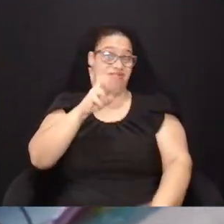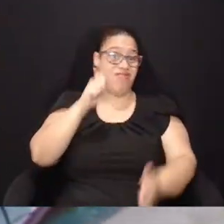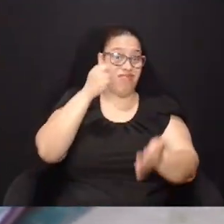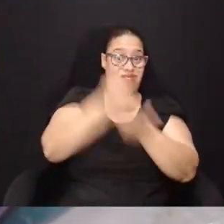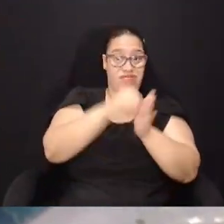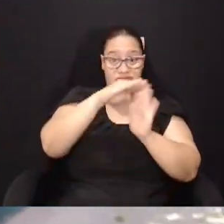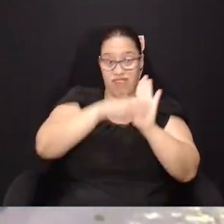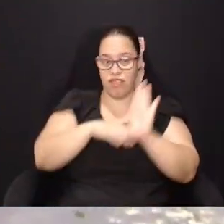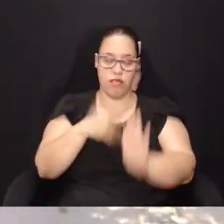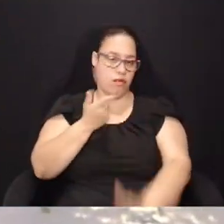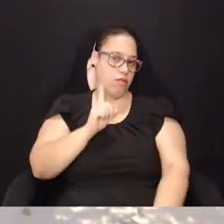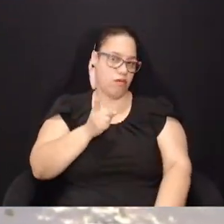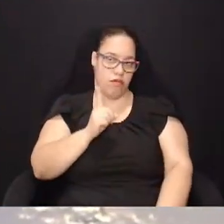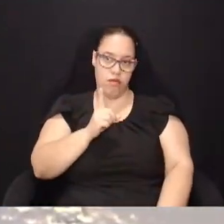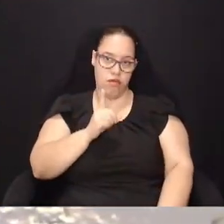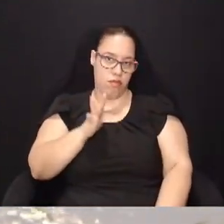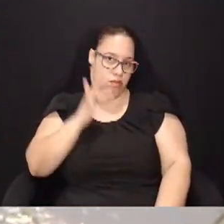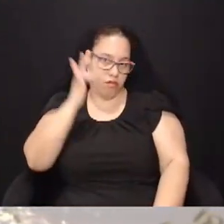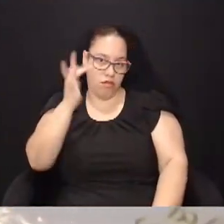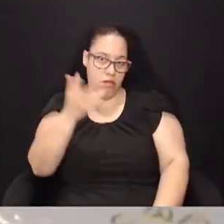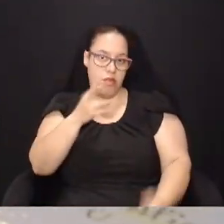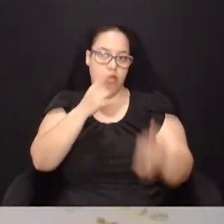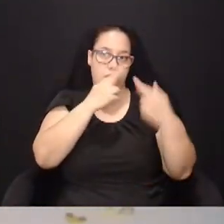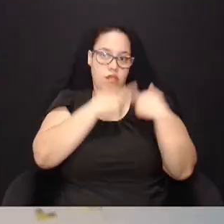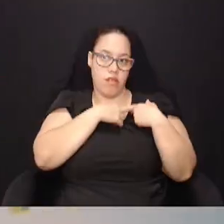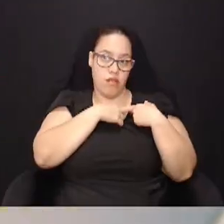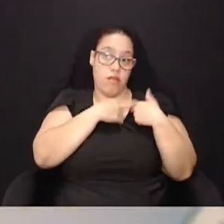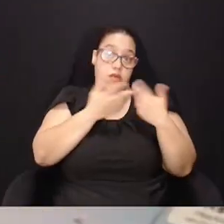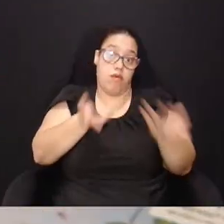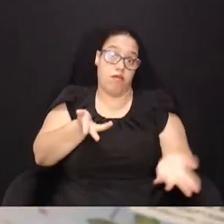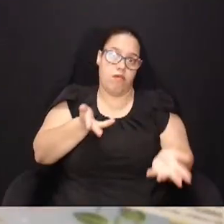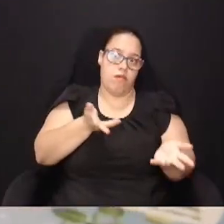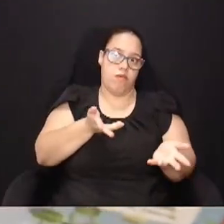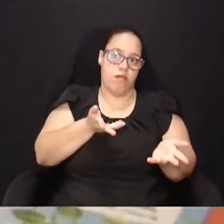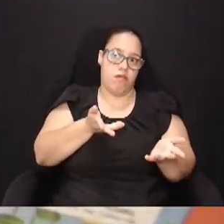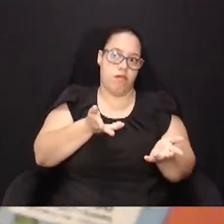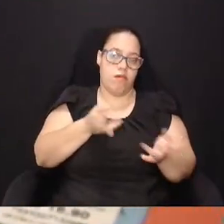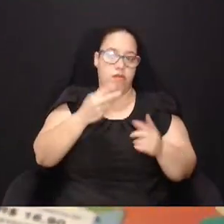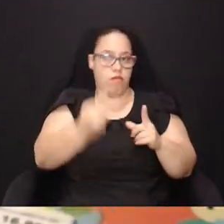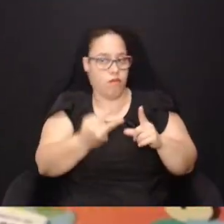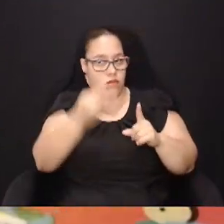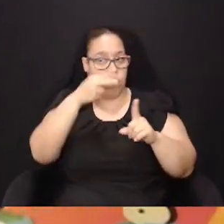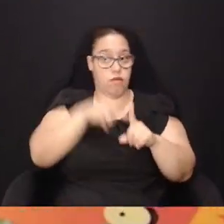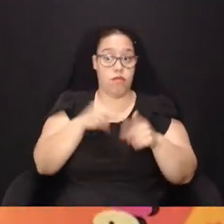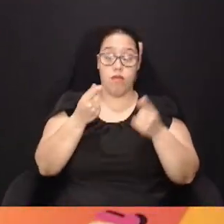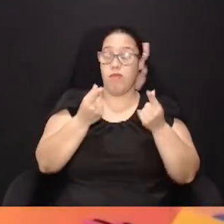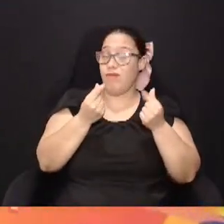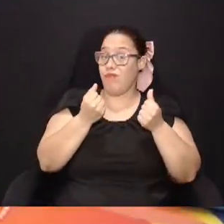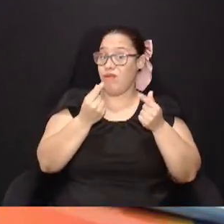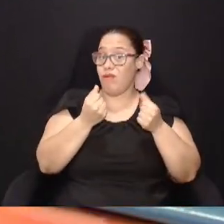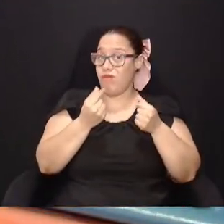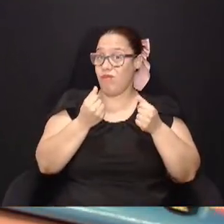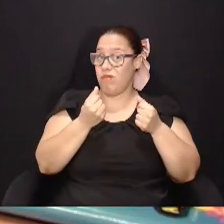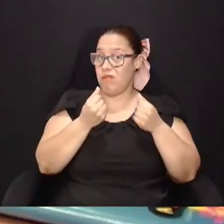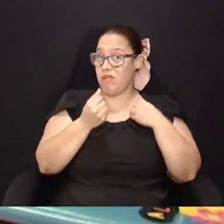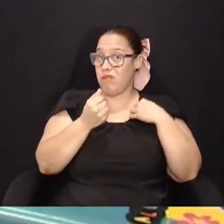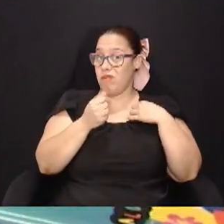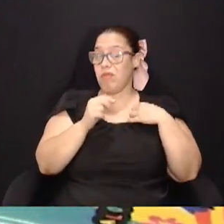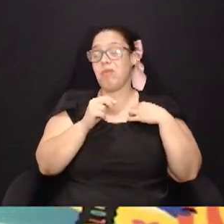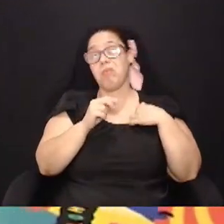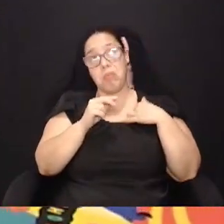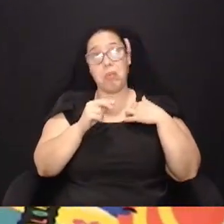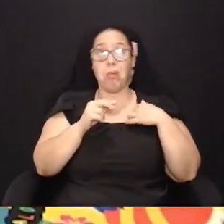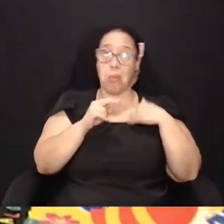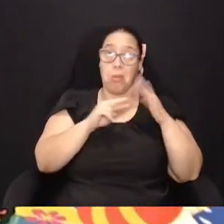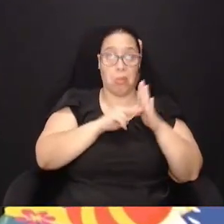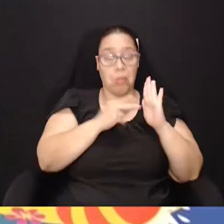frente. Quem é que vai assumir essa responsabilidade? Então, do ponto de vista financeiro, sim, faz sentido você comprar